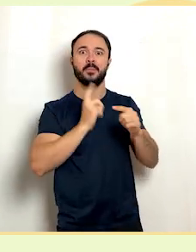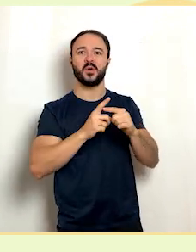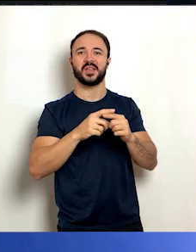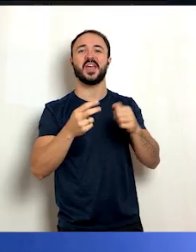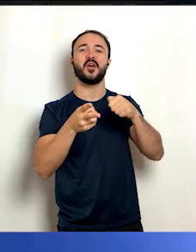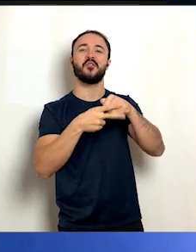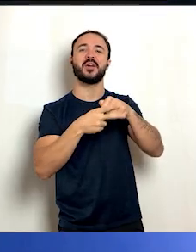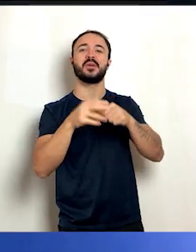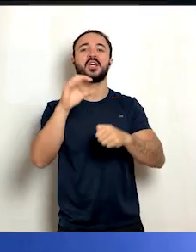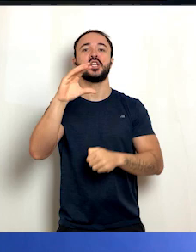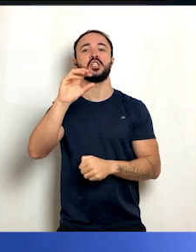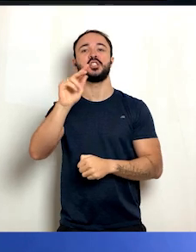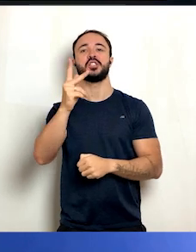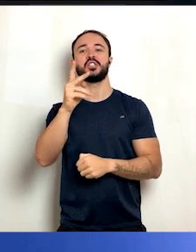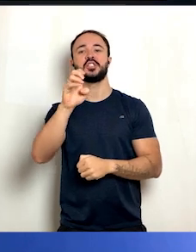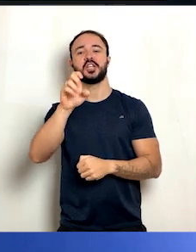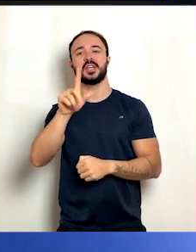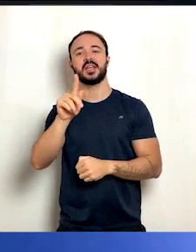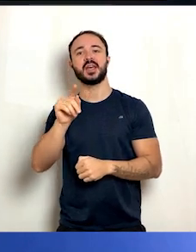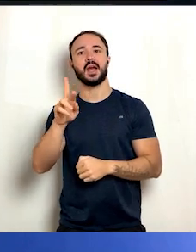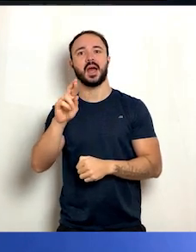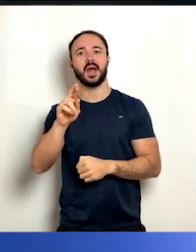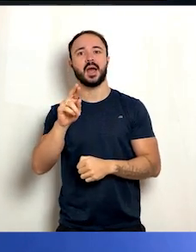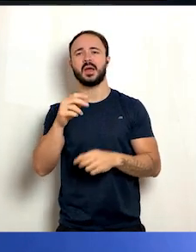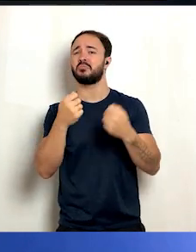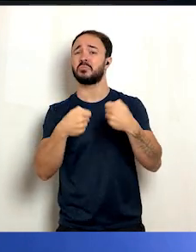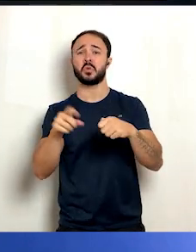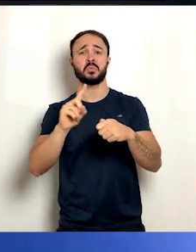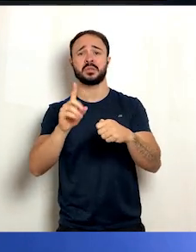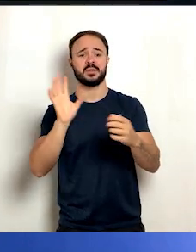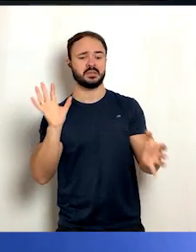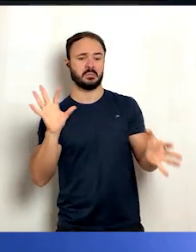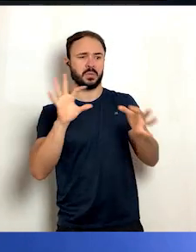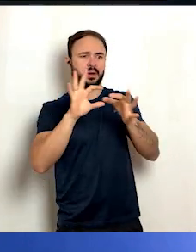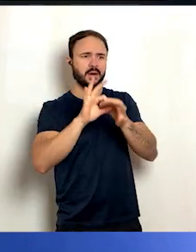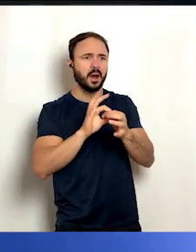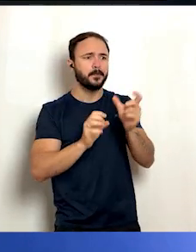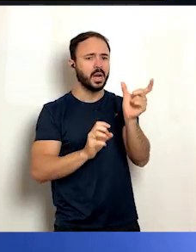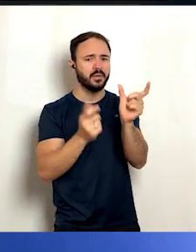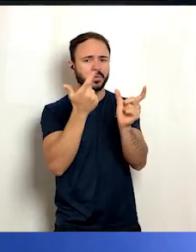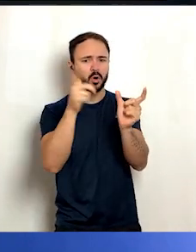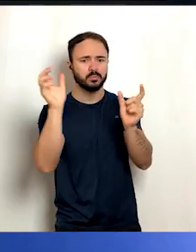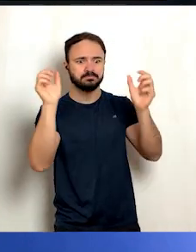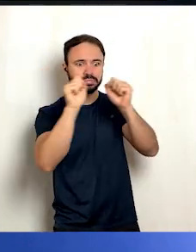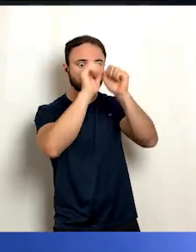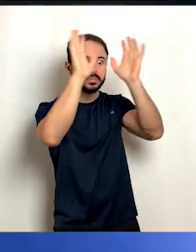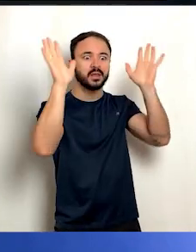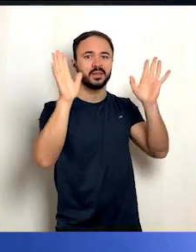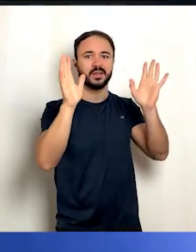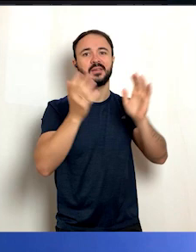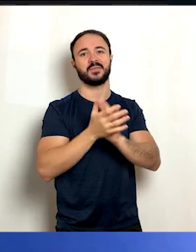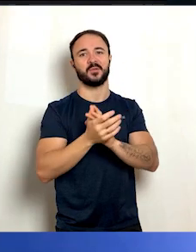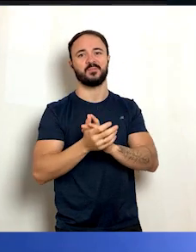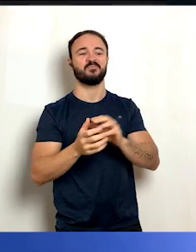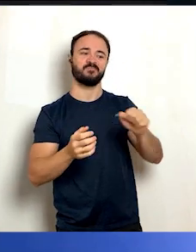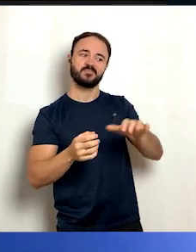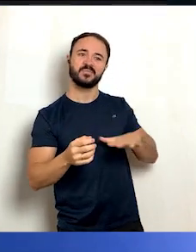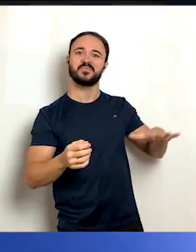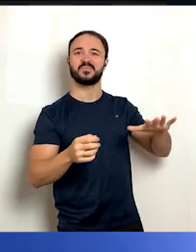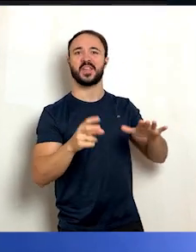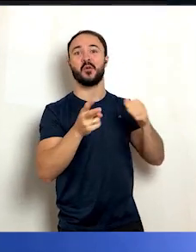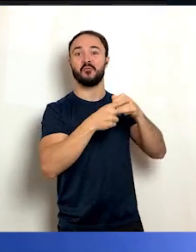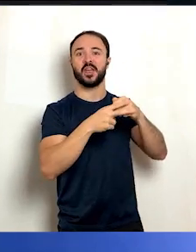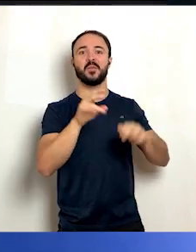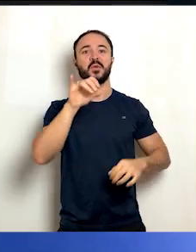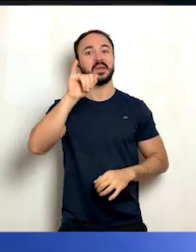não precisa de um complemento para transmitir uma informação com sentido. Neste caso, o verbo é intransitivo,